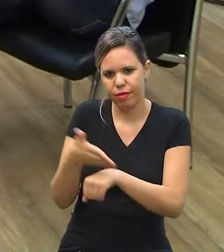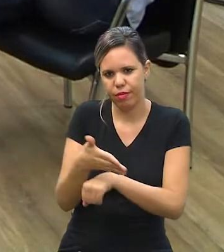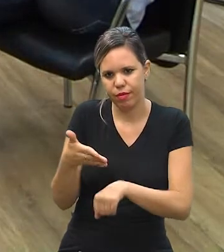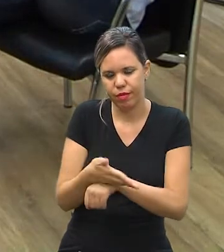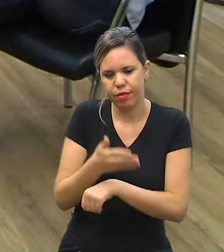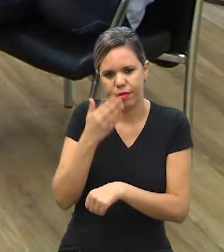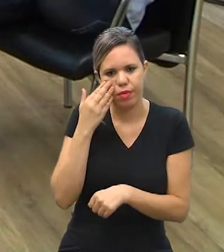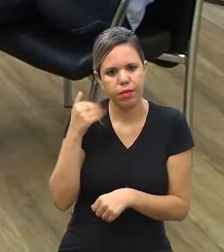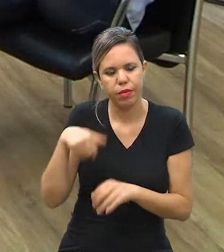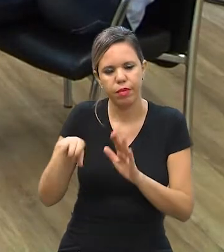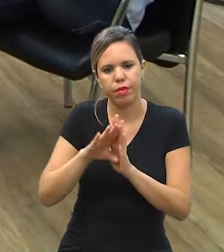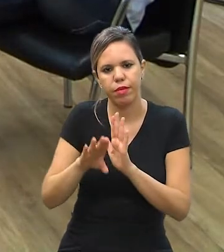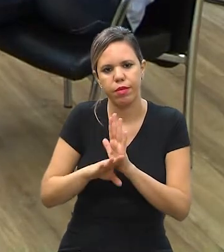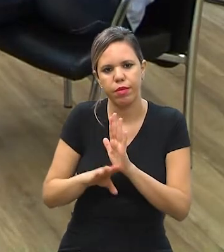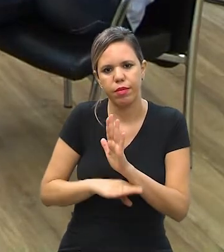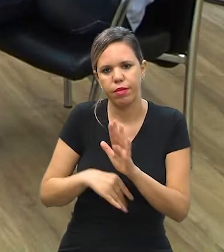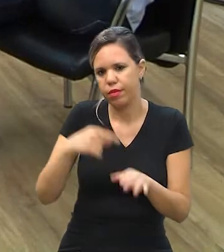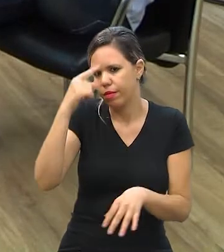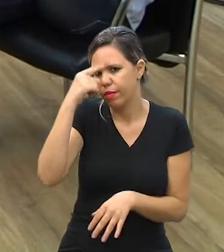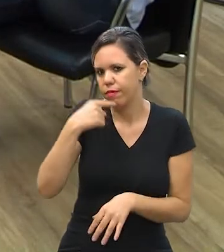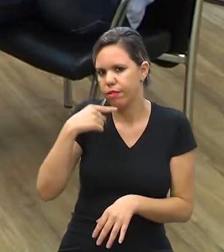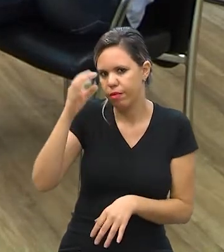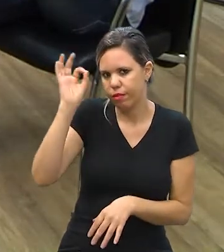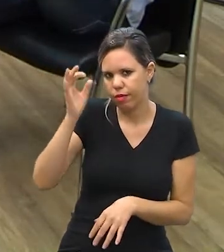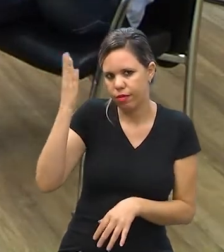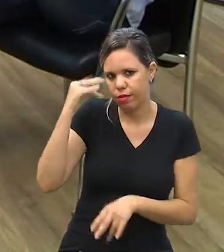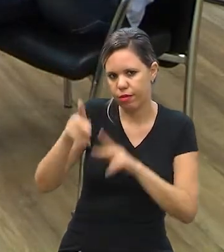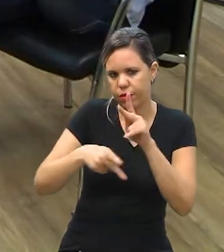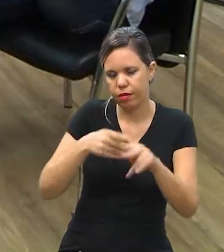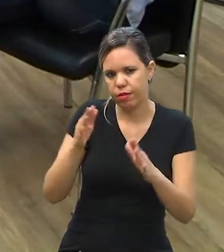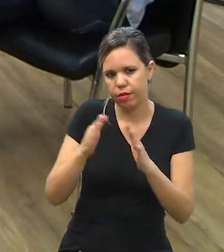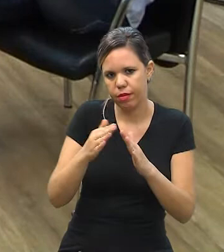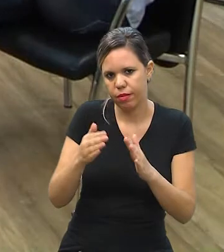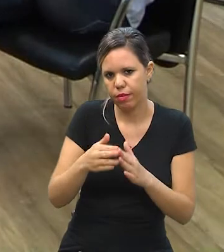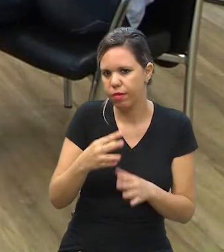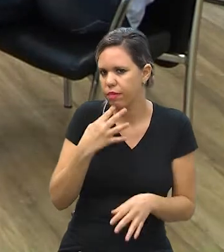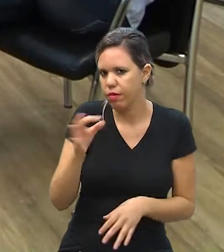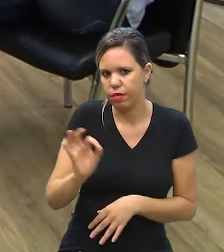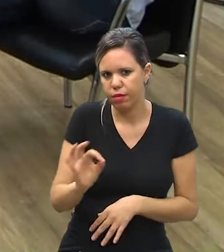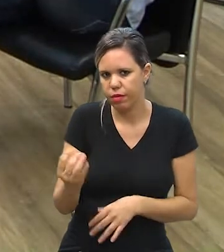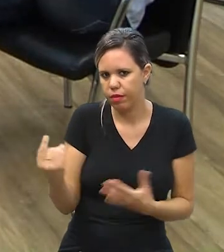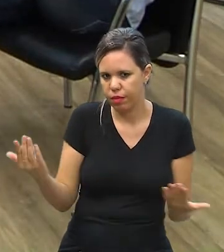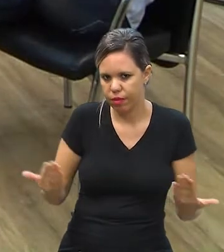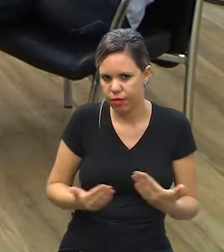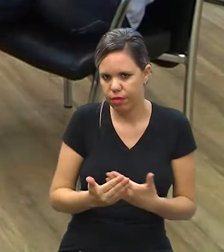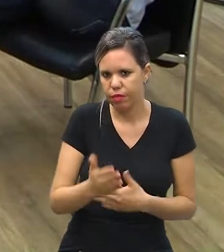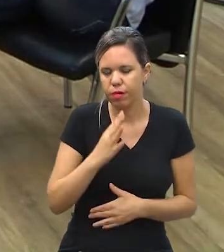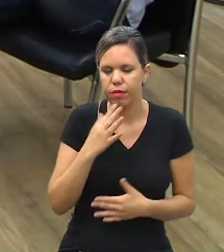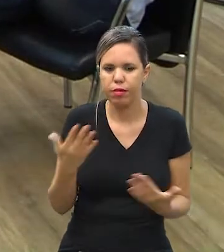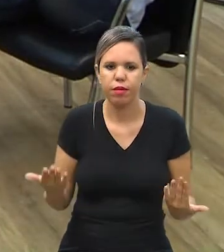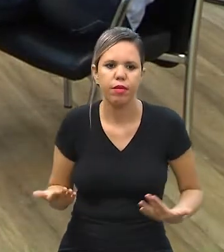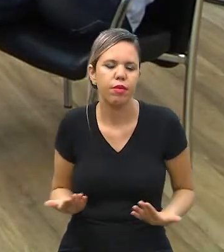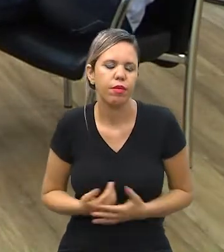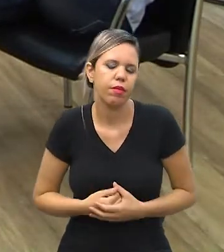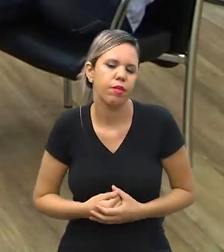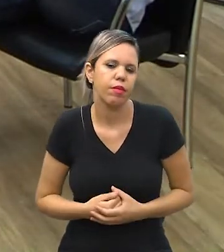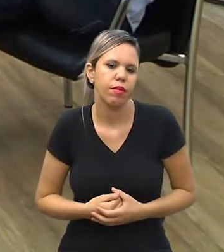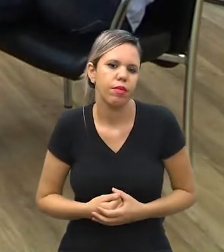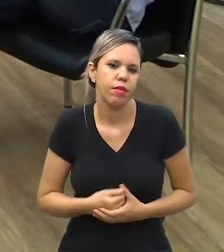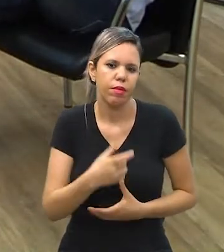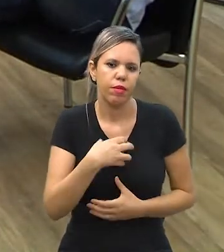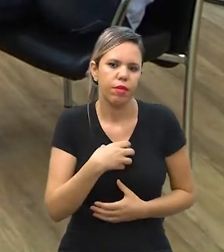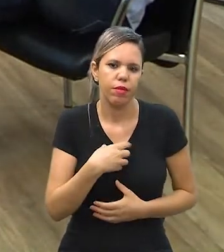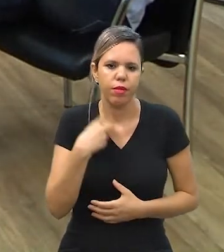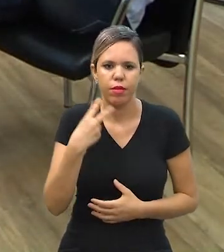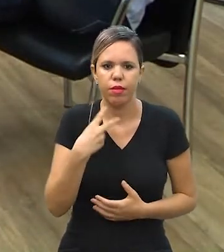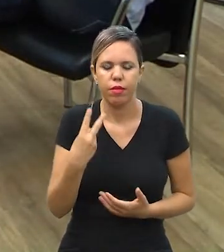sua participação aqui no programa Perfil. Tenho certeza que quem está em casa, que não te conhecia, passou a conhecer então este